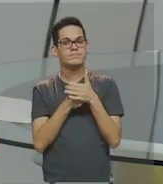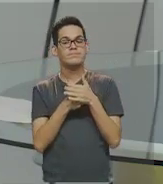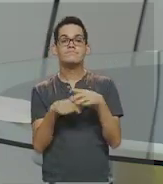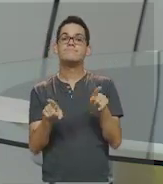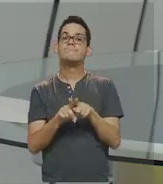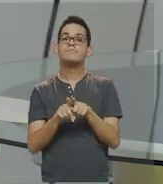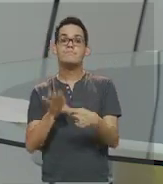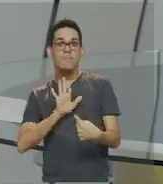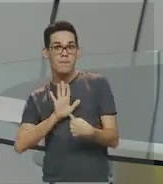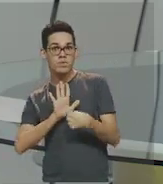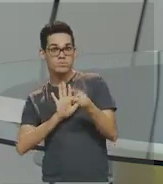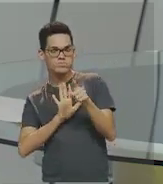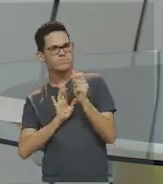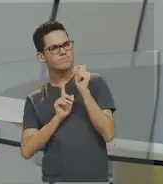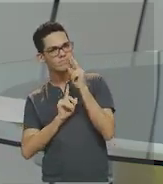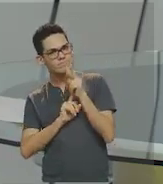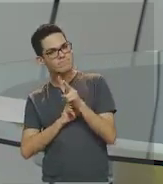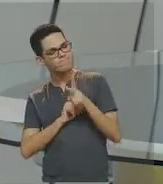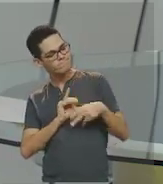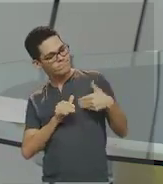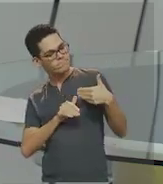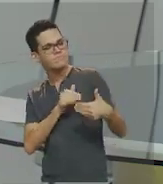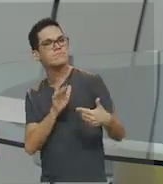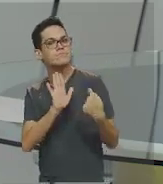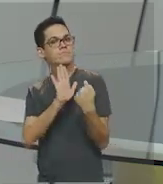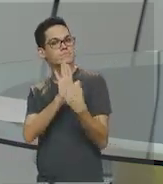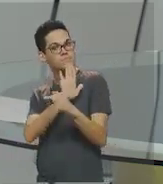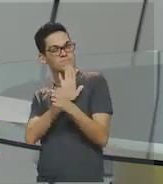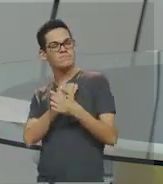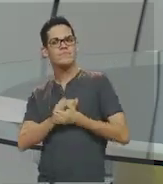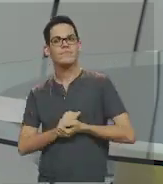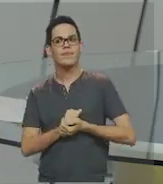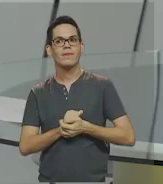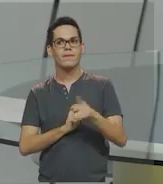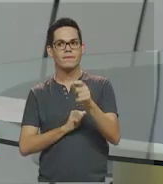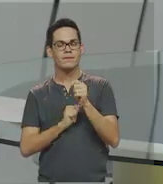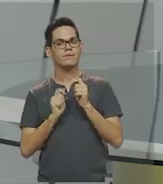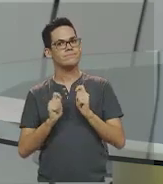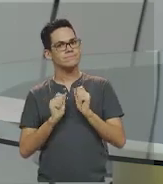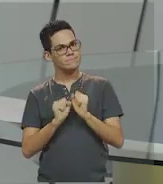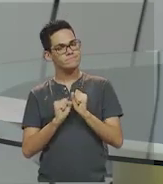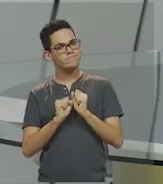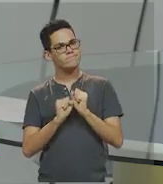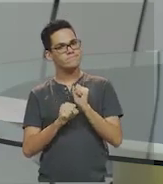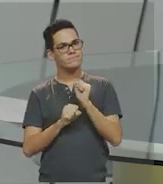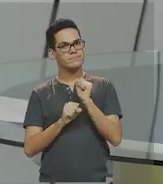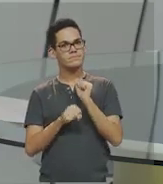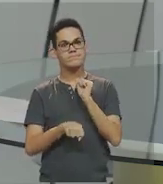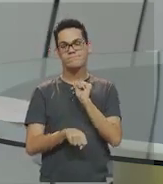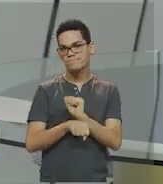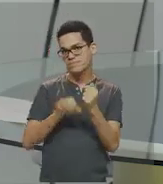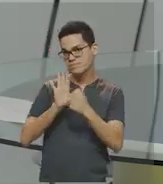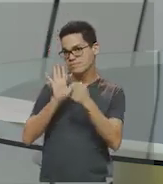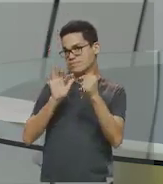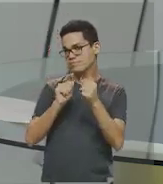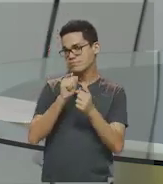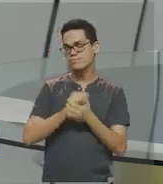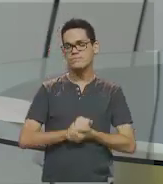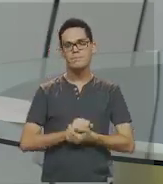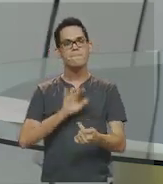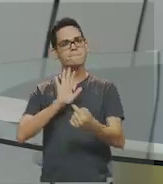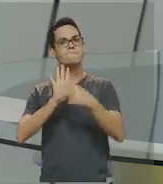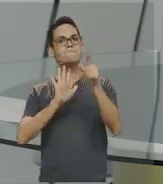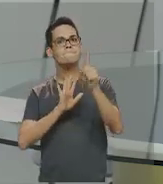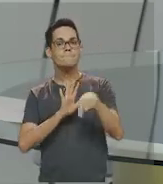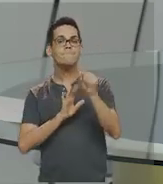Através do ponto é que você vai desenvolver o seu traçado. Você tem que parar o seu traçado em determinado ponto. Então, o